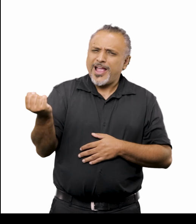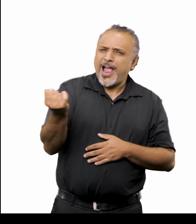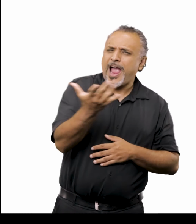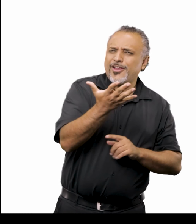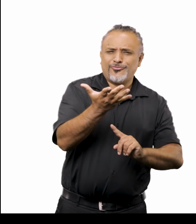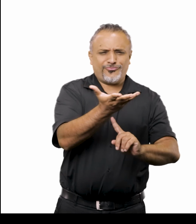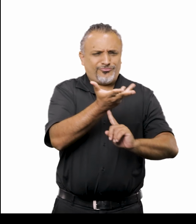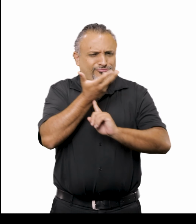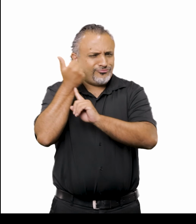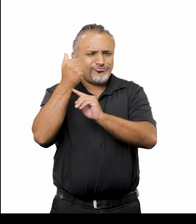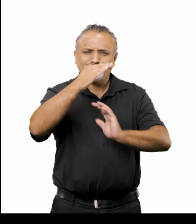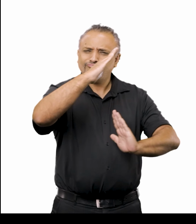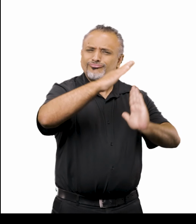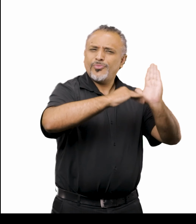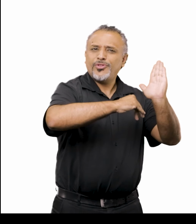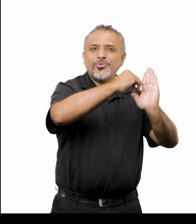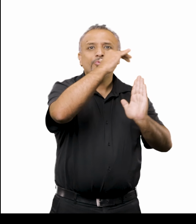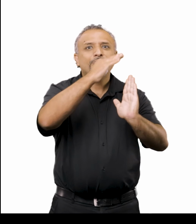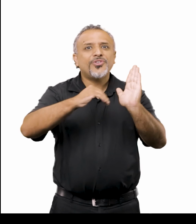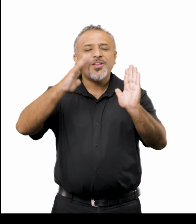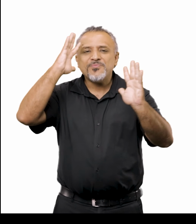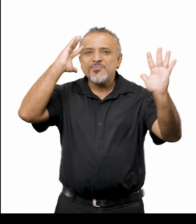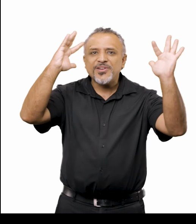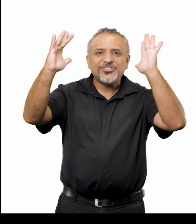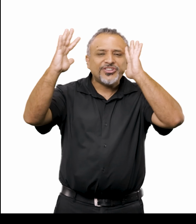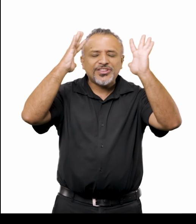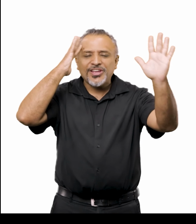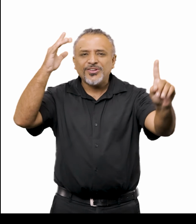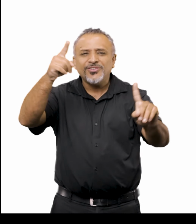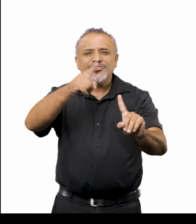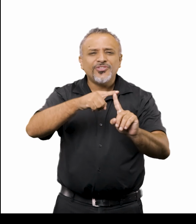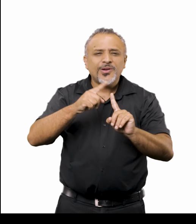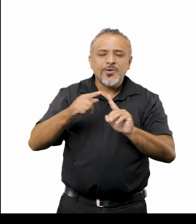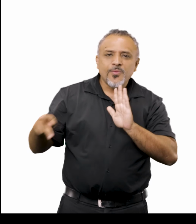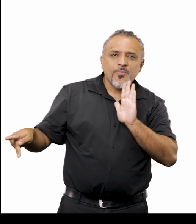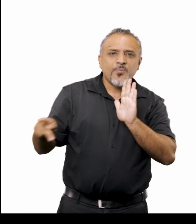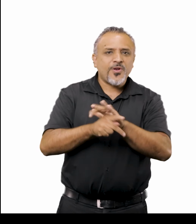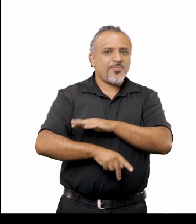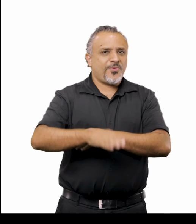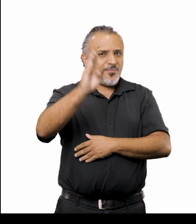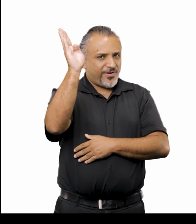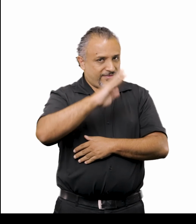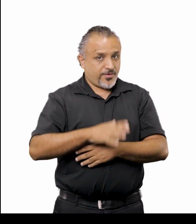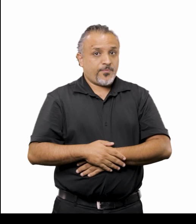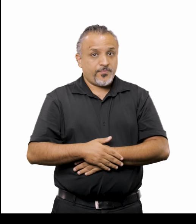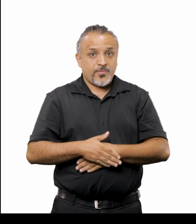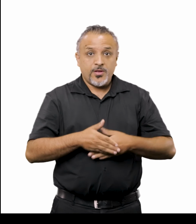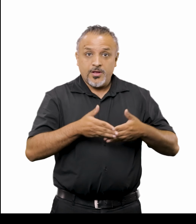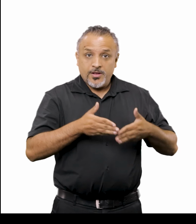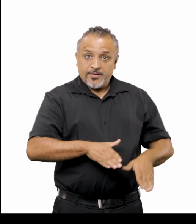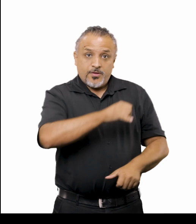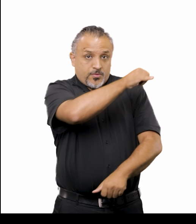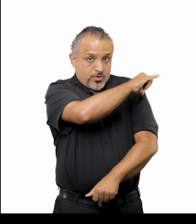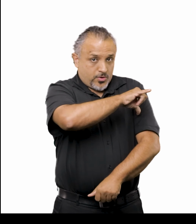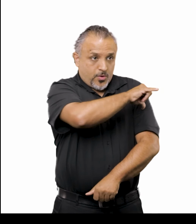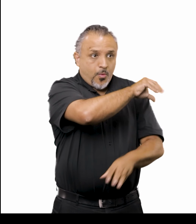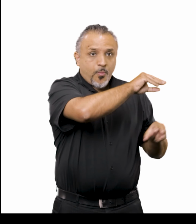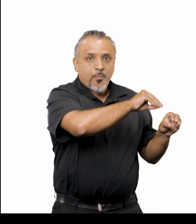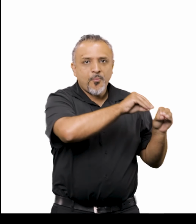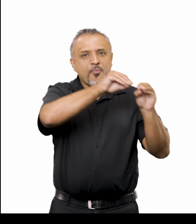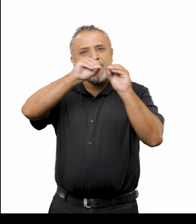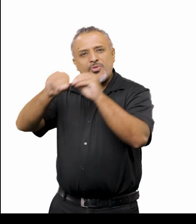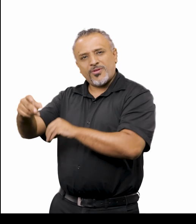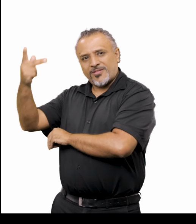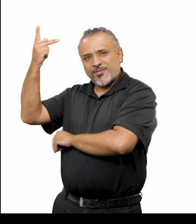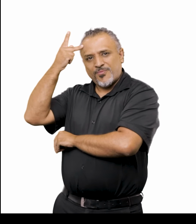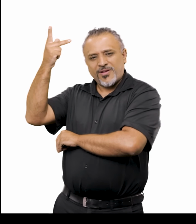brasileira, muito conhecido por pinturas que evocam o imaginário de um certo tipo de brasilidade. Carioca, quando se mudou para São